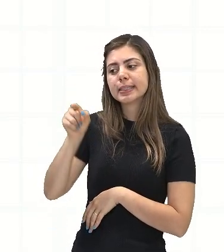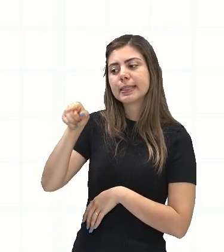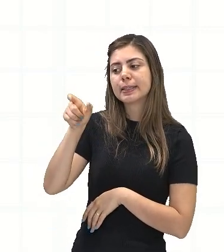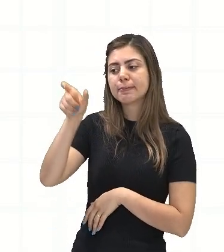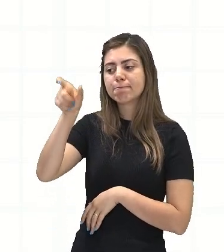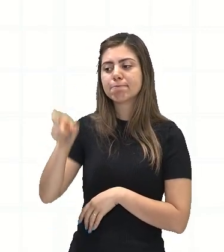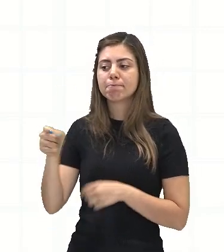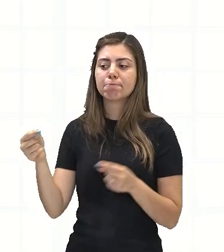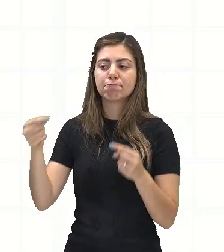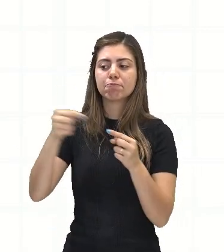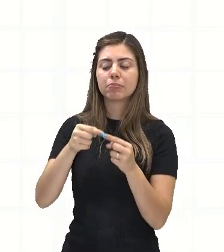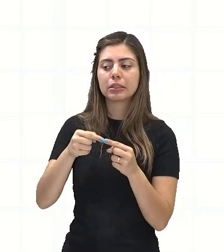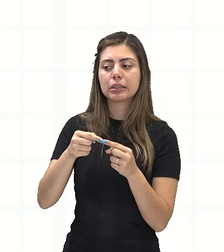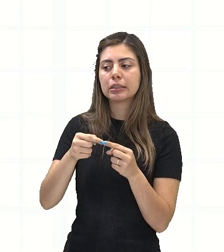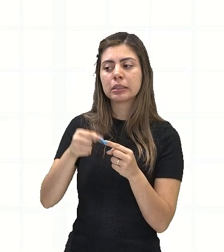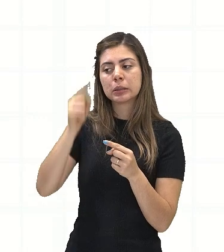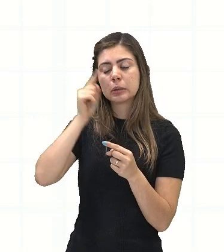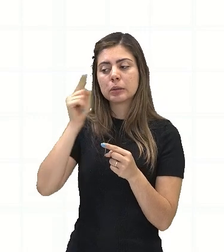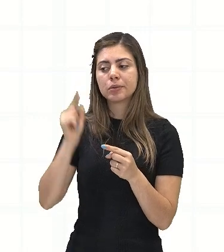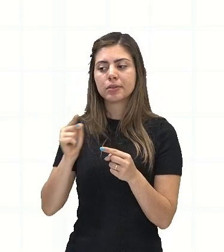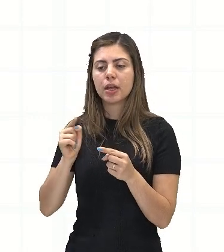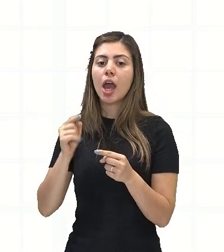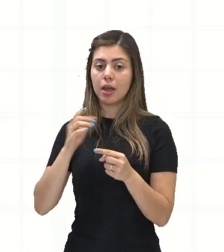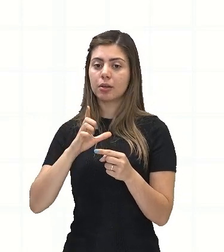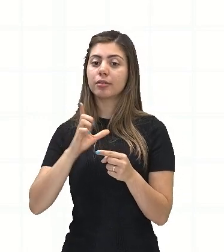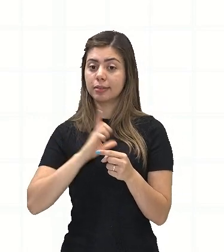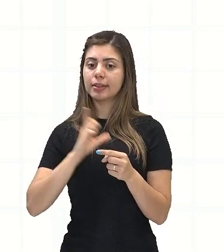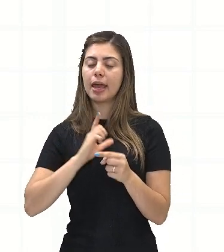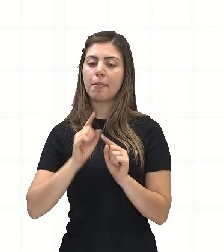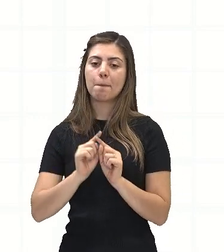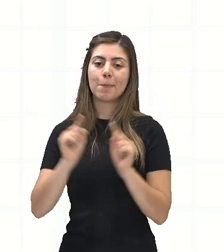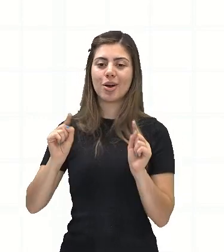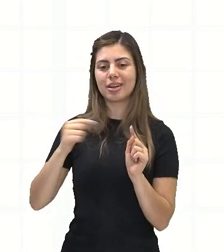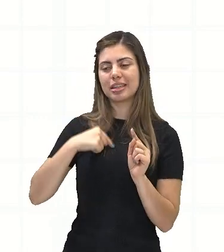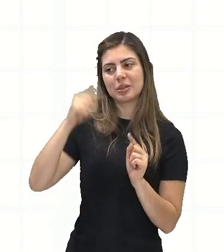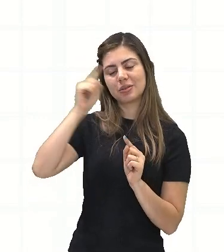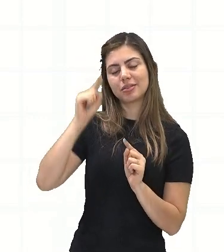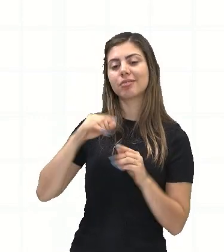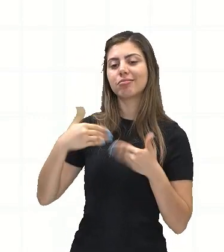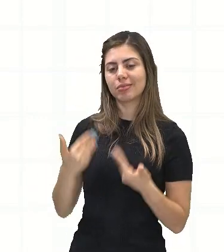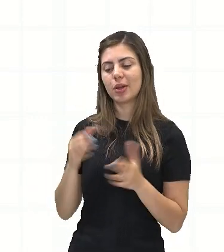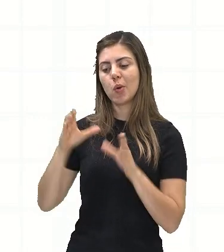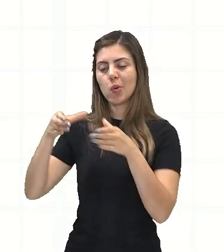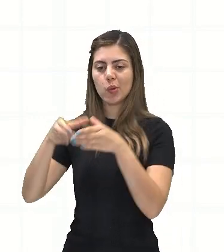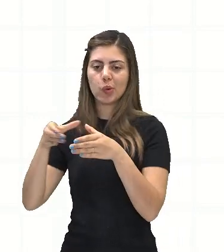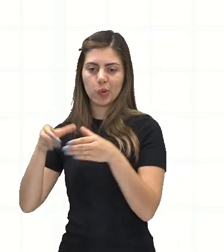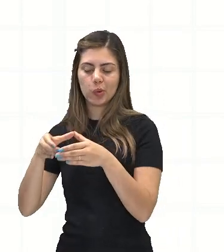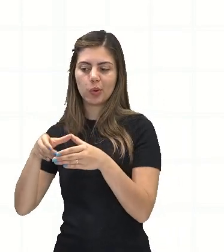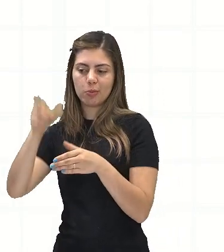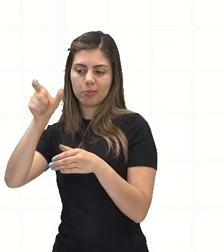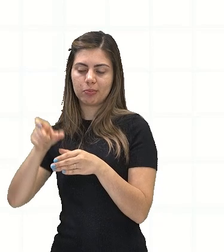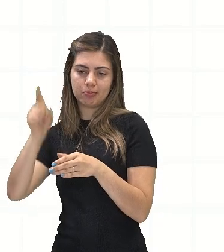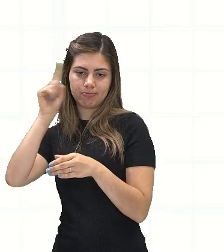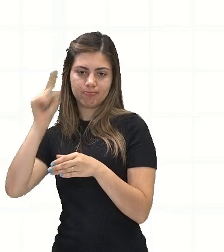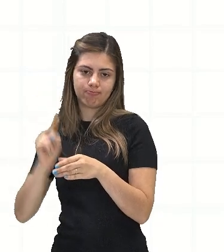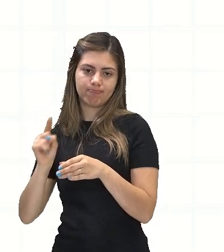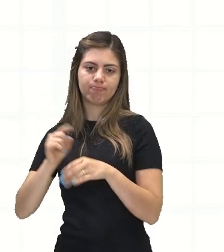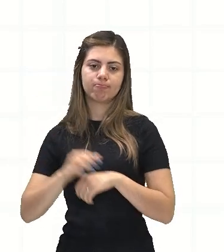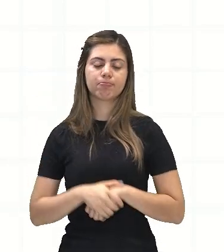embora eu saiba que ele exista, e eu vou classificar como sujeito indeterminado. Outro